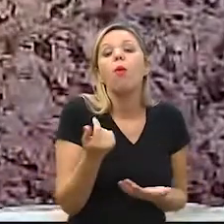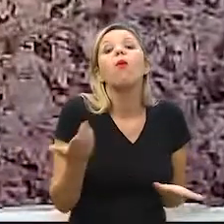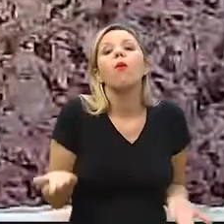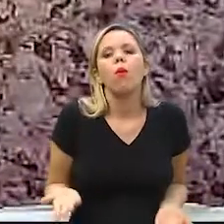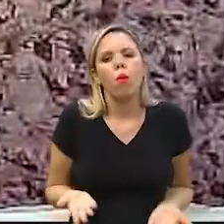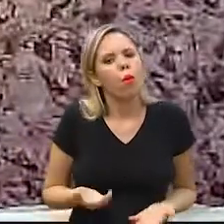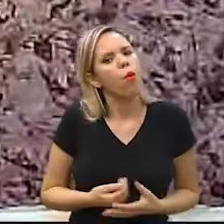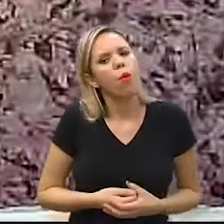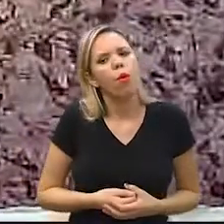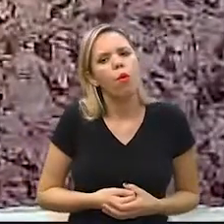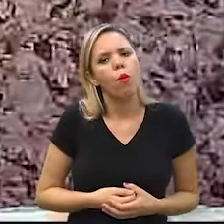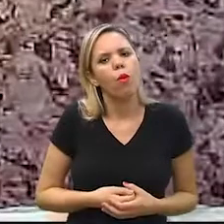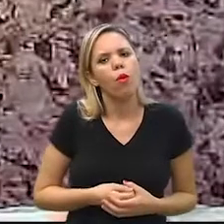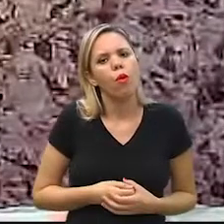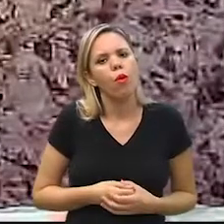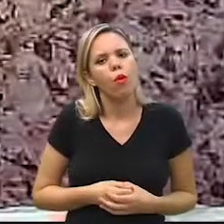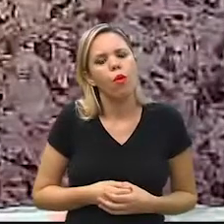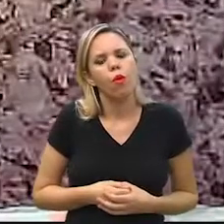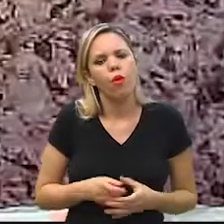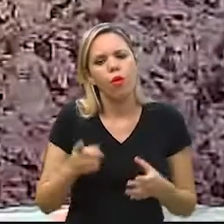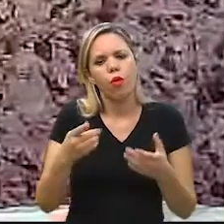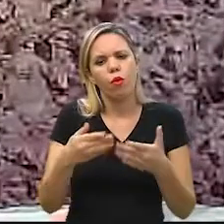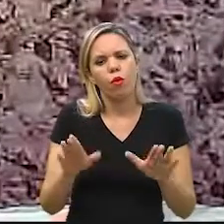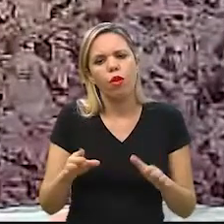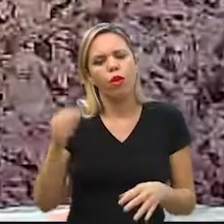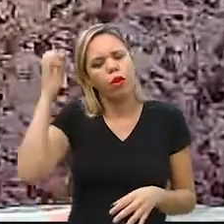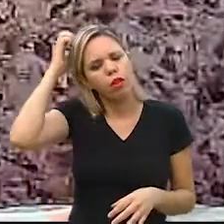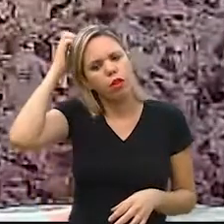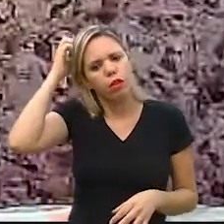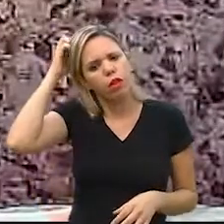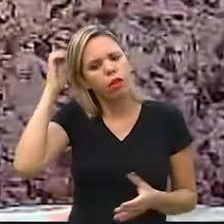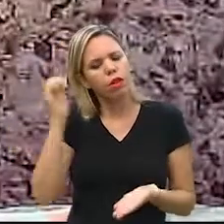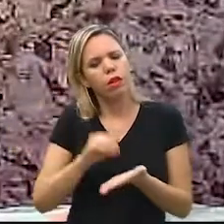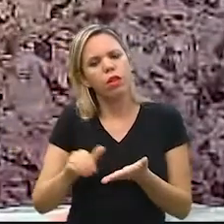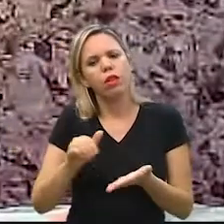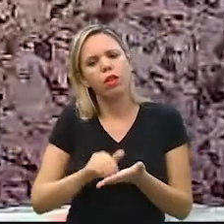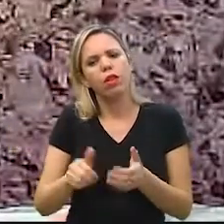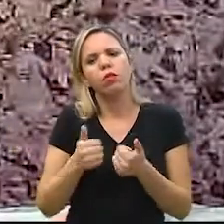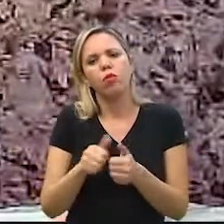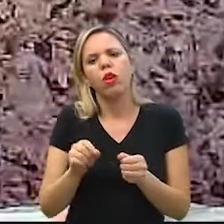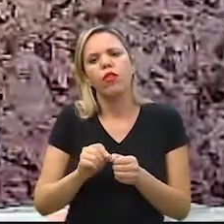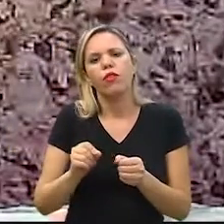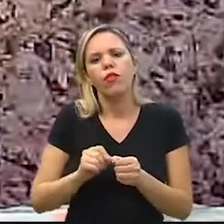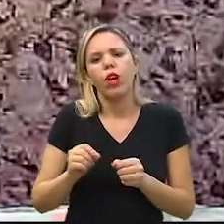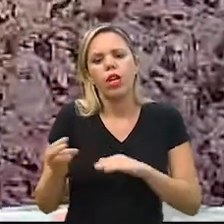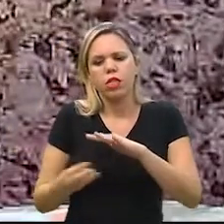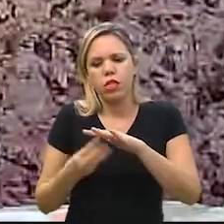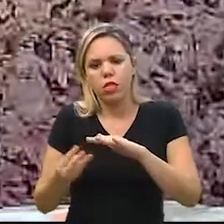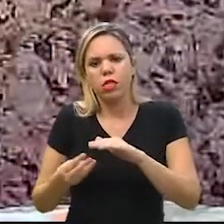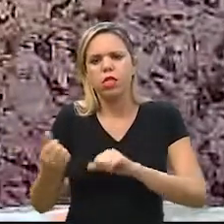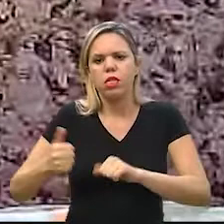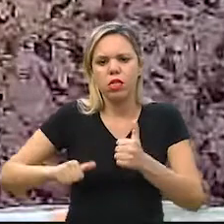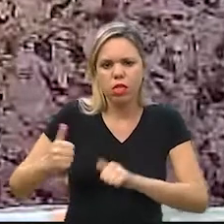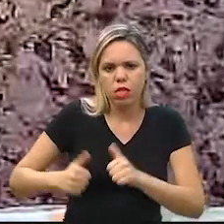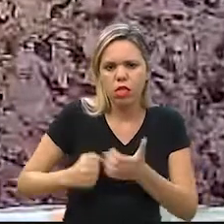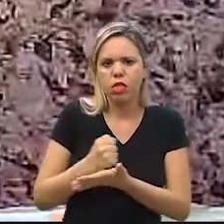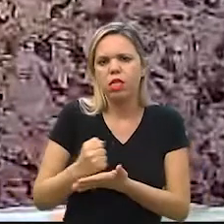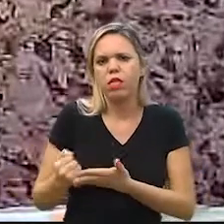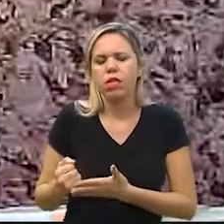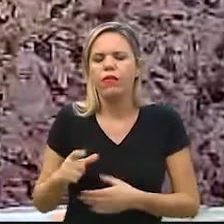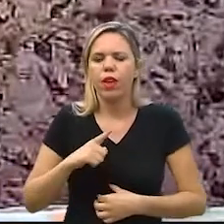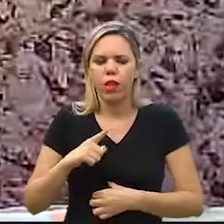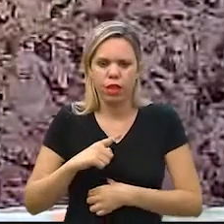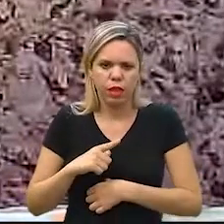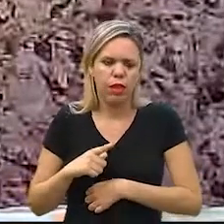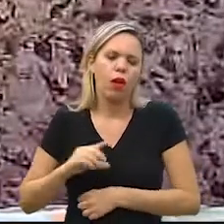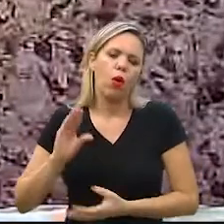dinheiro? Aí você permite que a Secretaria de Transportes faça uma licitação, porque ela vai ter